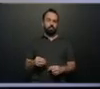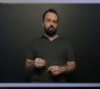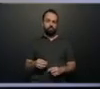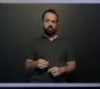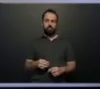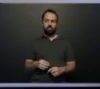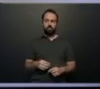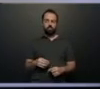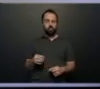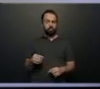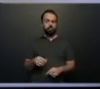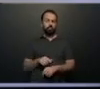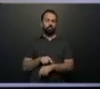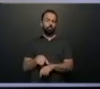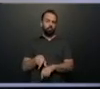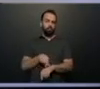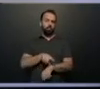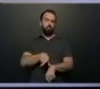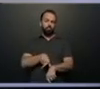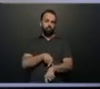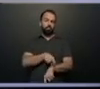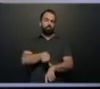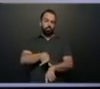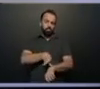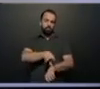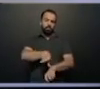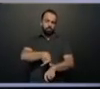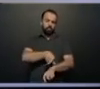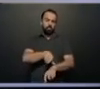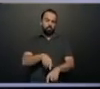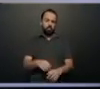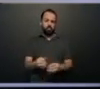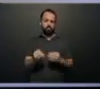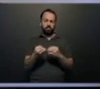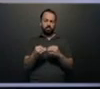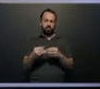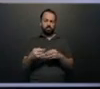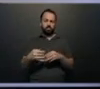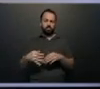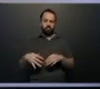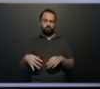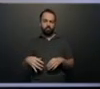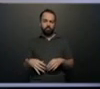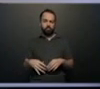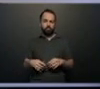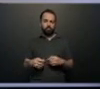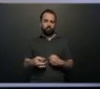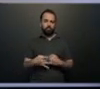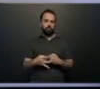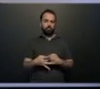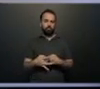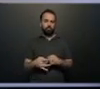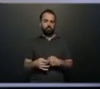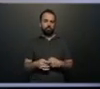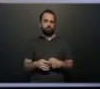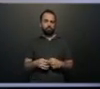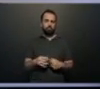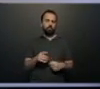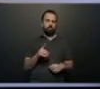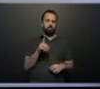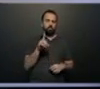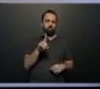lixo radioativo 250 mil anos, o vidro 1 milhão de anos. E o